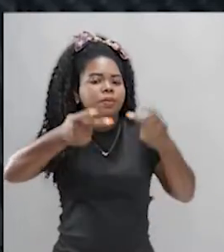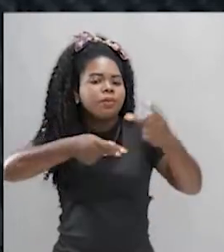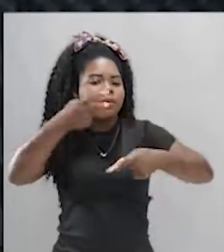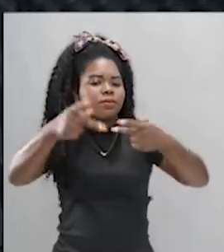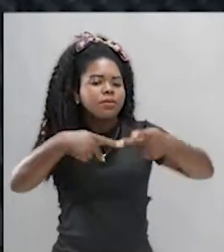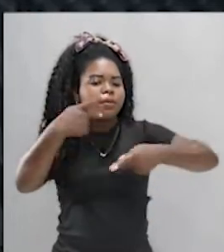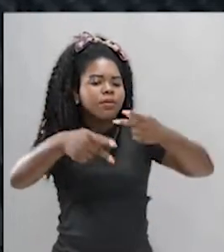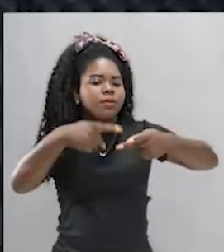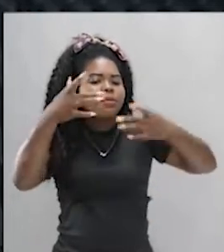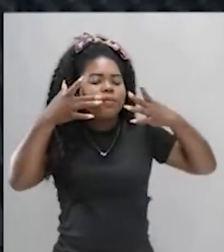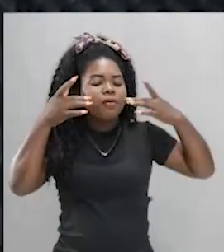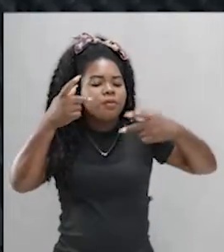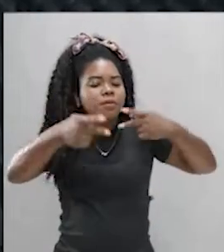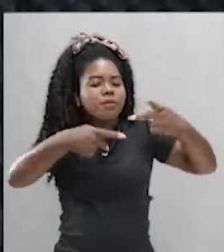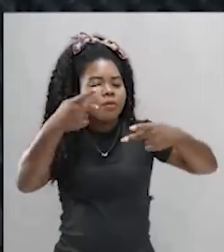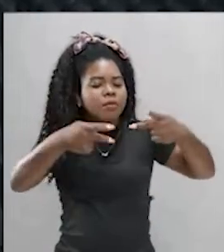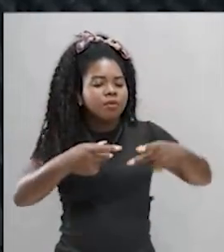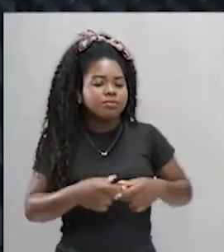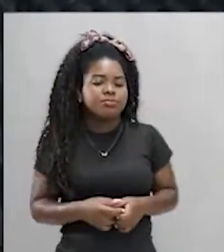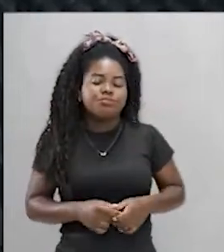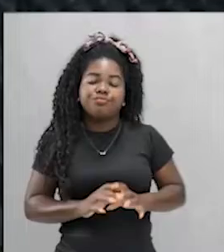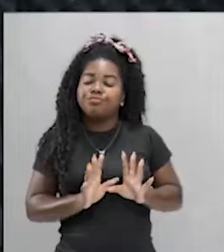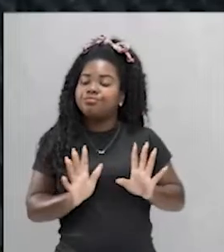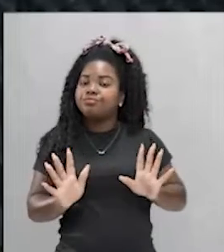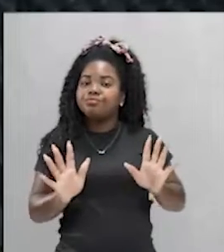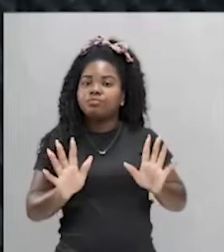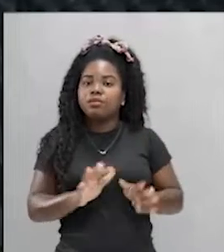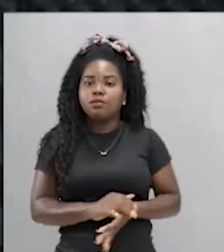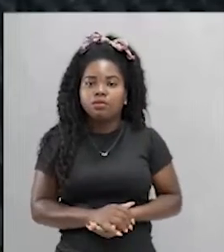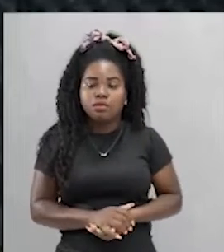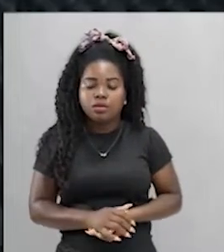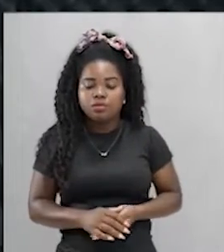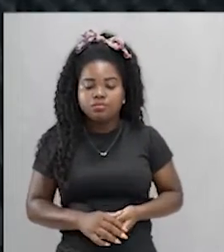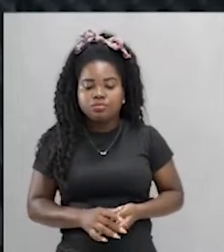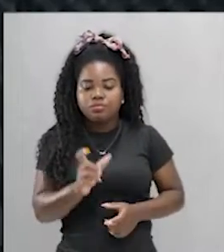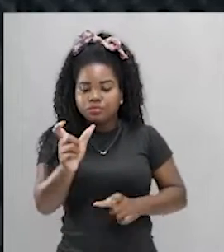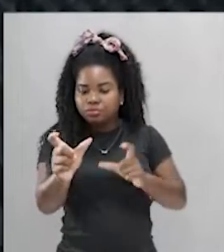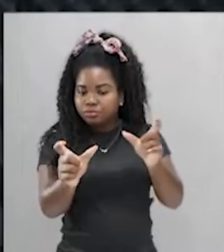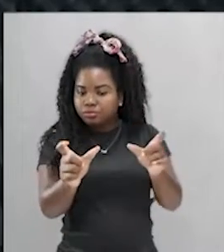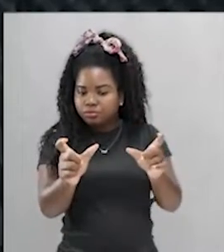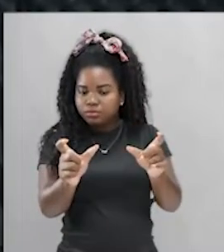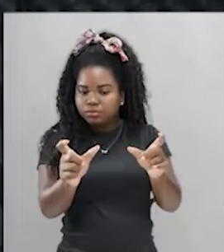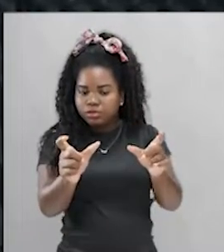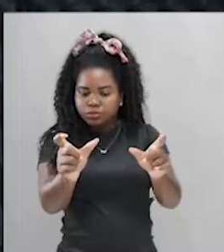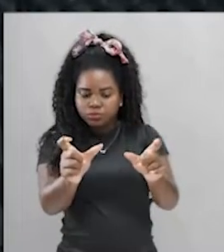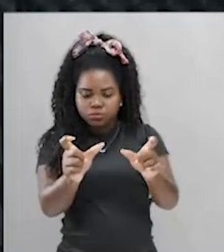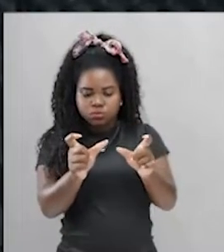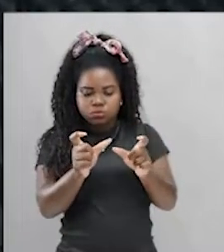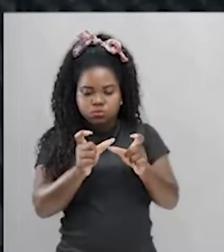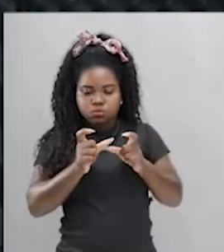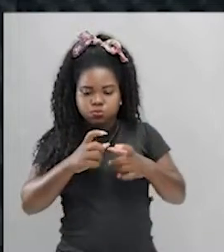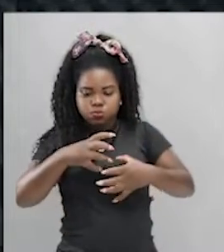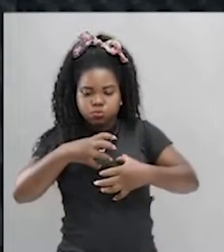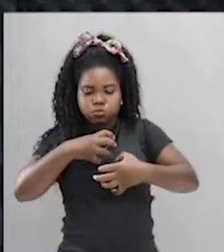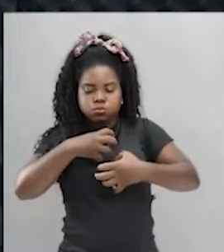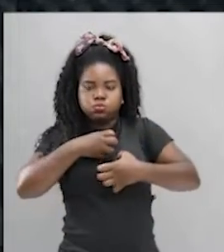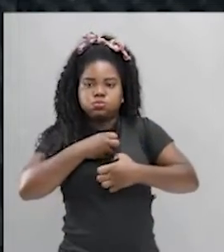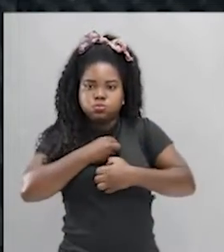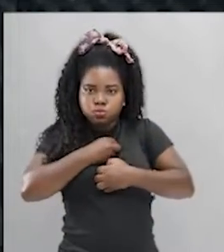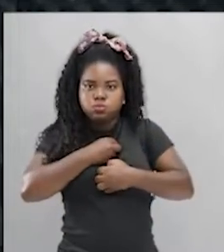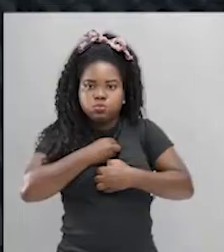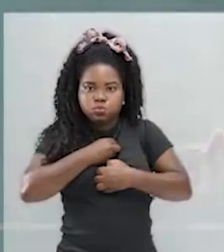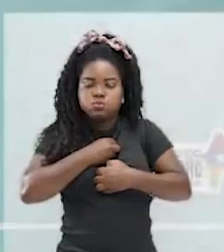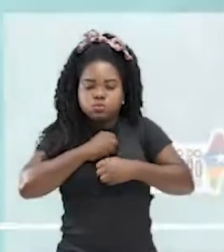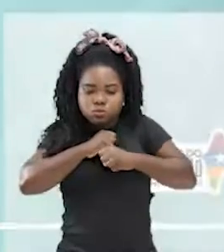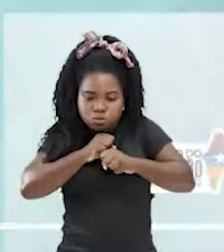só falar, falar, falar, não é bem o caso. Né? As palavras passam a ser menos importantes e o corpo e aquilo que você sente ao